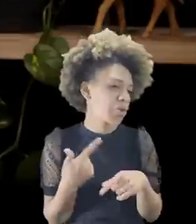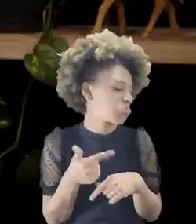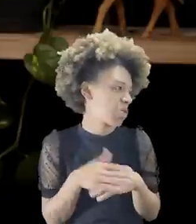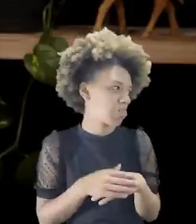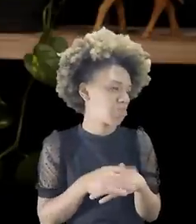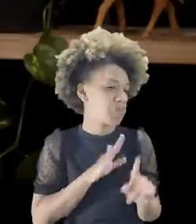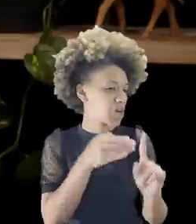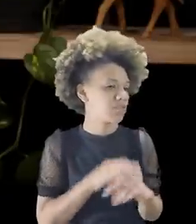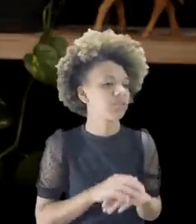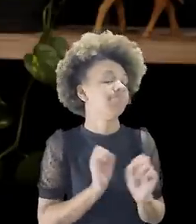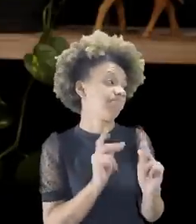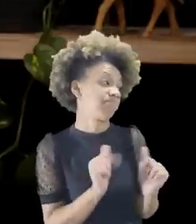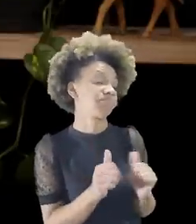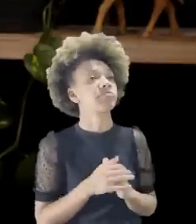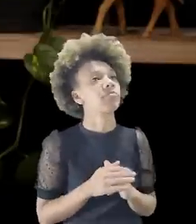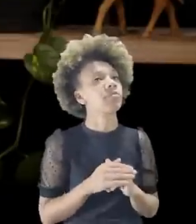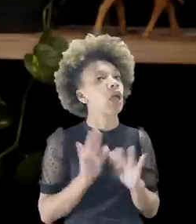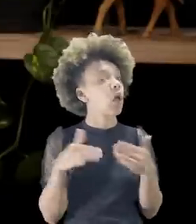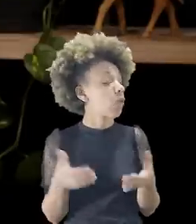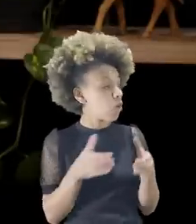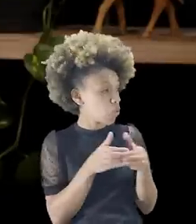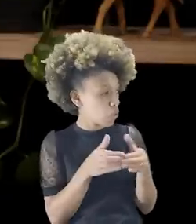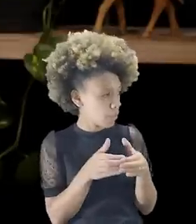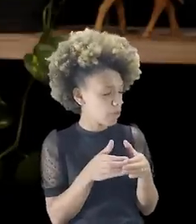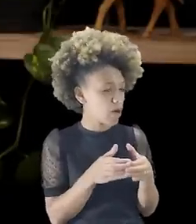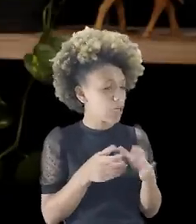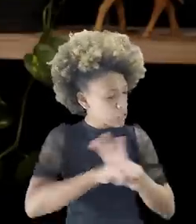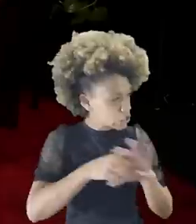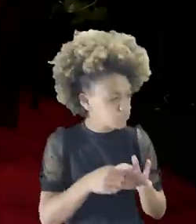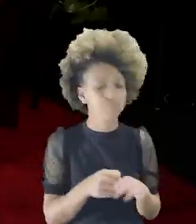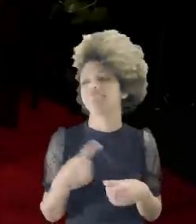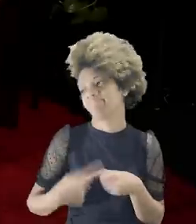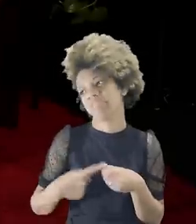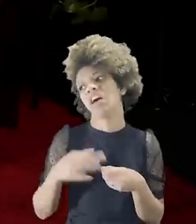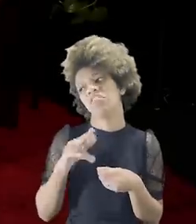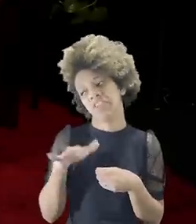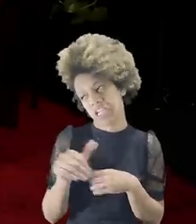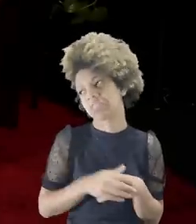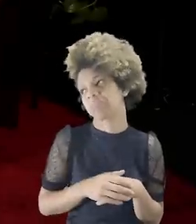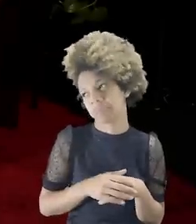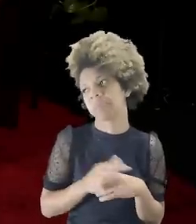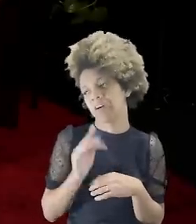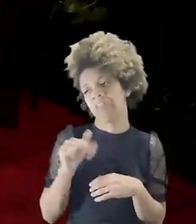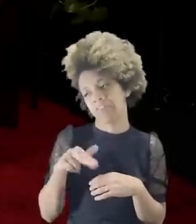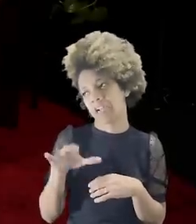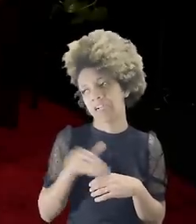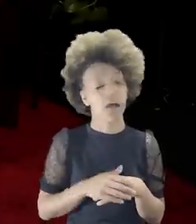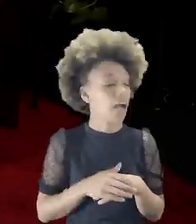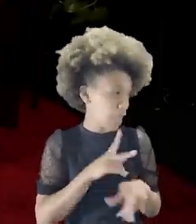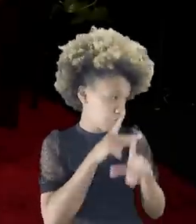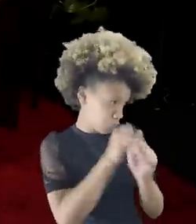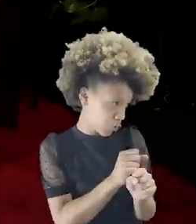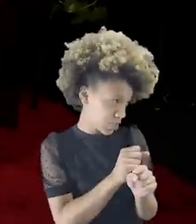eu não tenho nenhuma noção vamos lá Qual que é o time assim Caldeira vamos jogar lá é difícil Branca Franca Franca Franca seria a